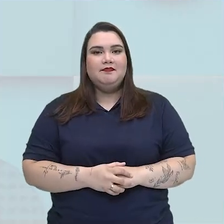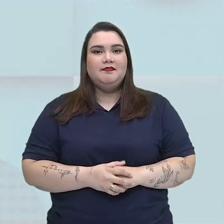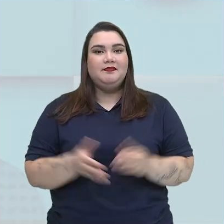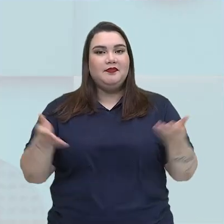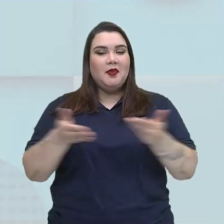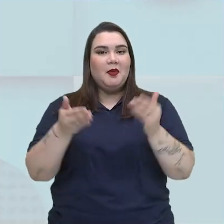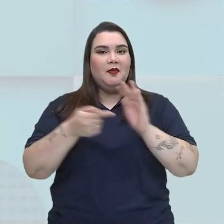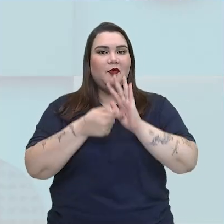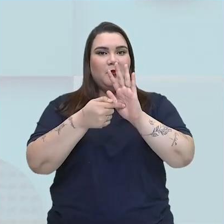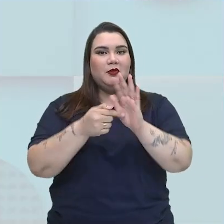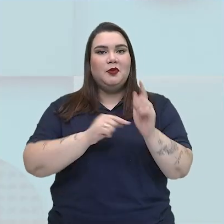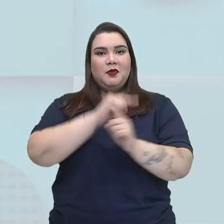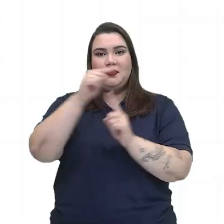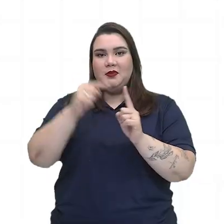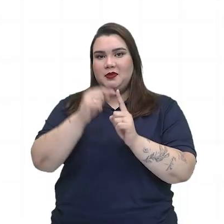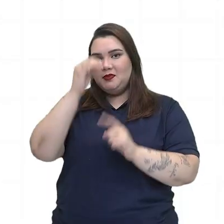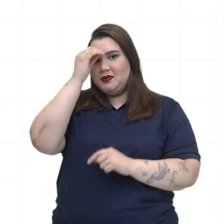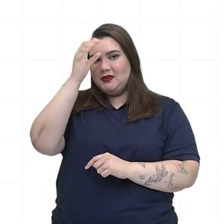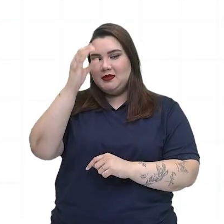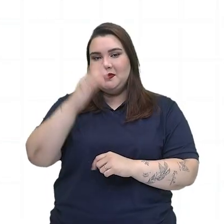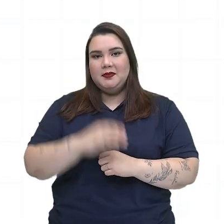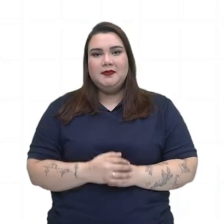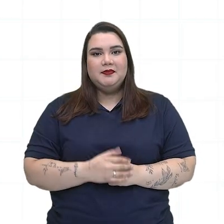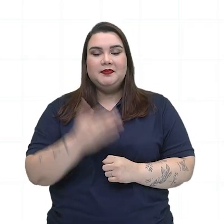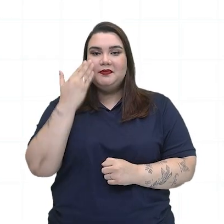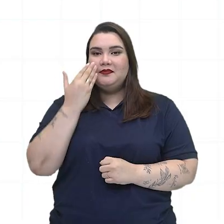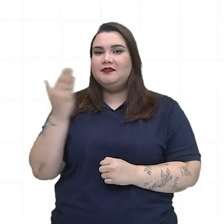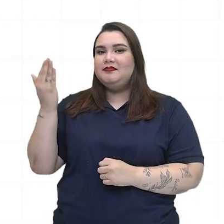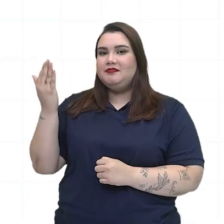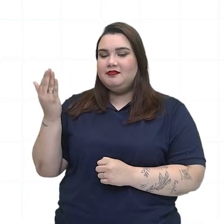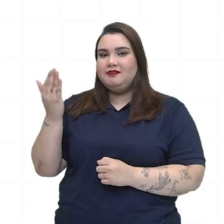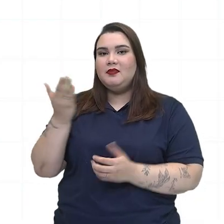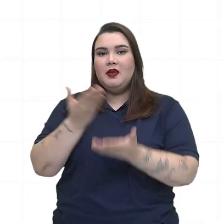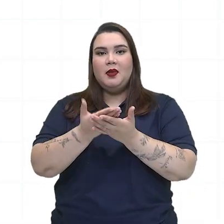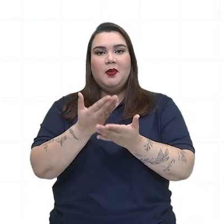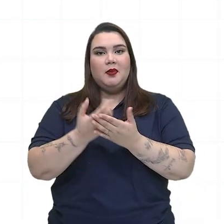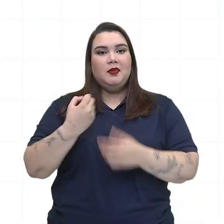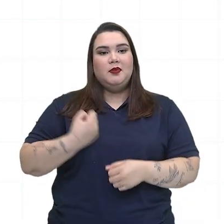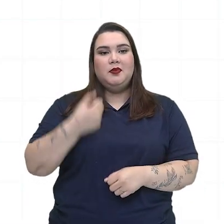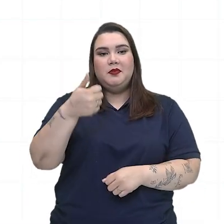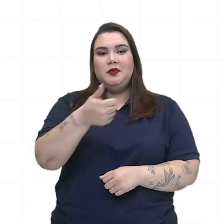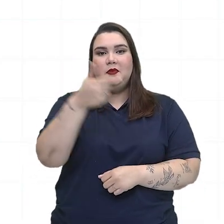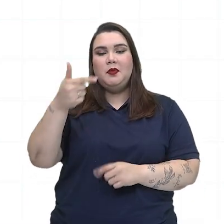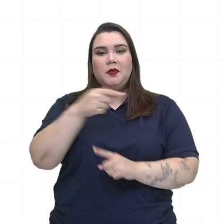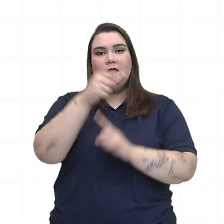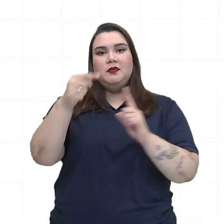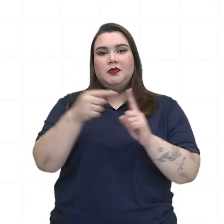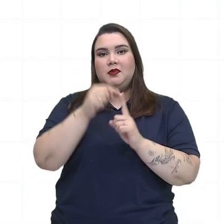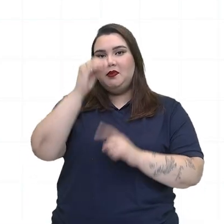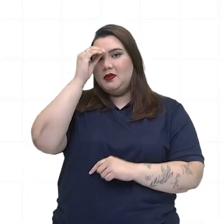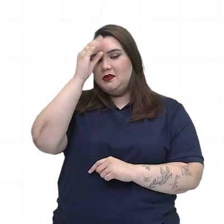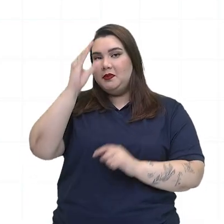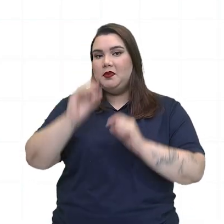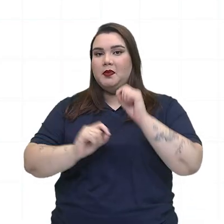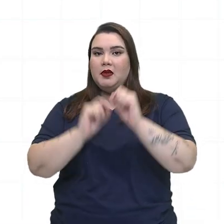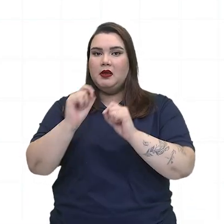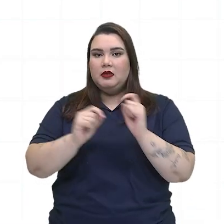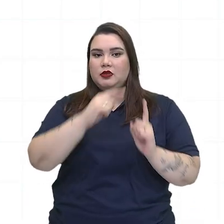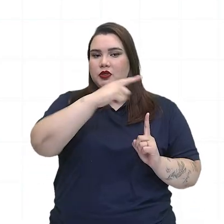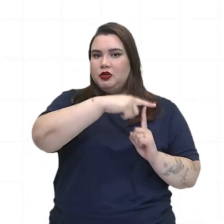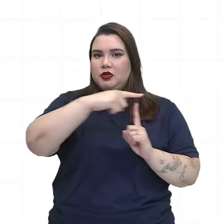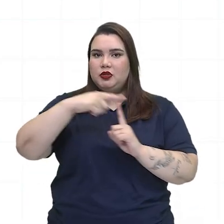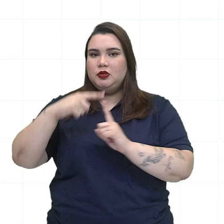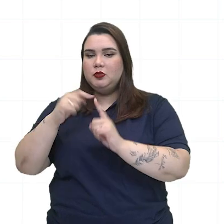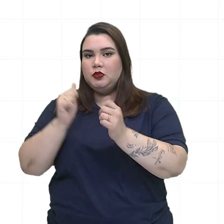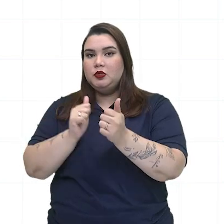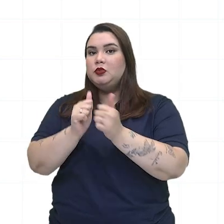ver qual será a nossa aula de hoje? Muito bem, hoje é a nossa aula 12. O nosso objeto de conhecimento